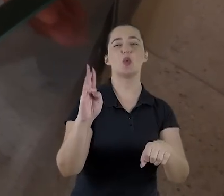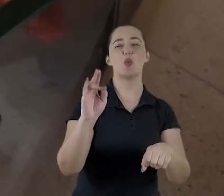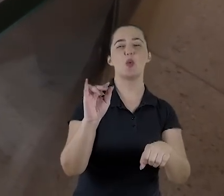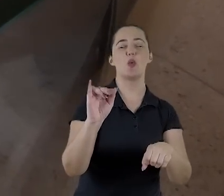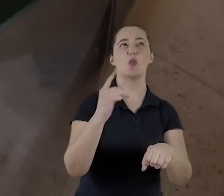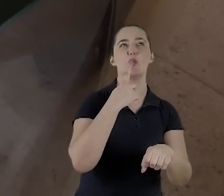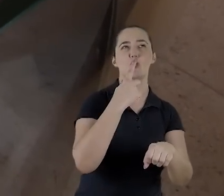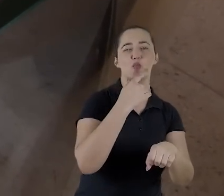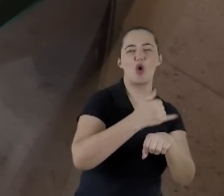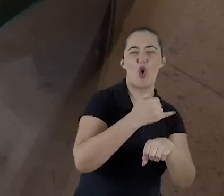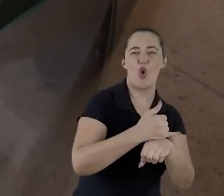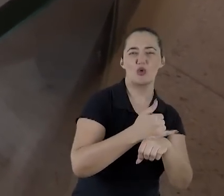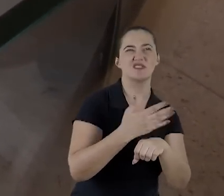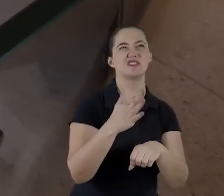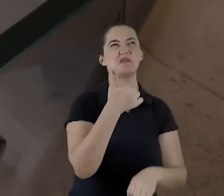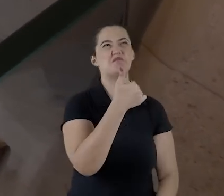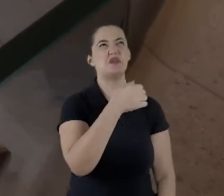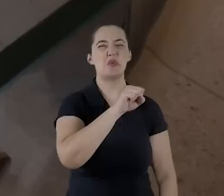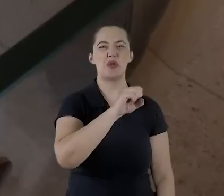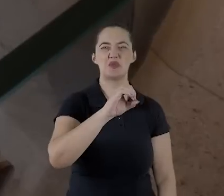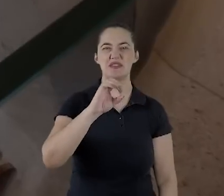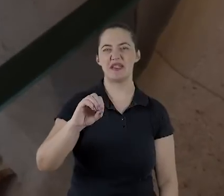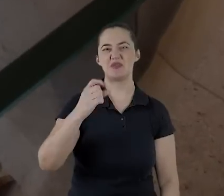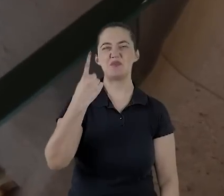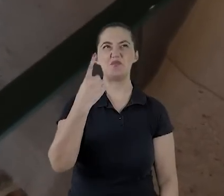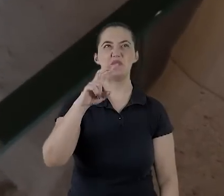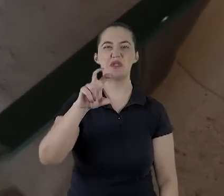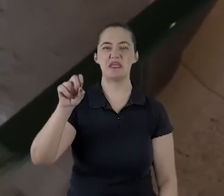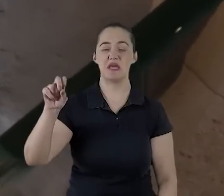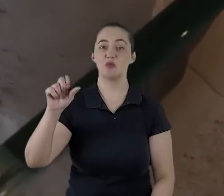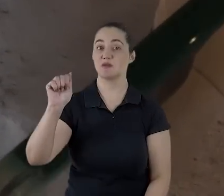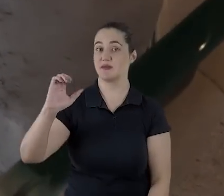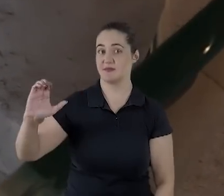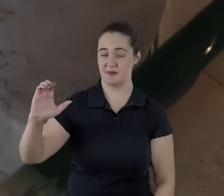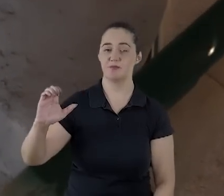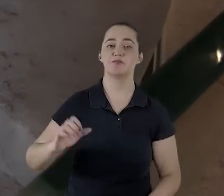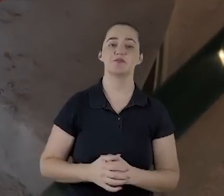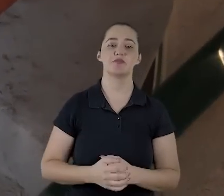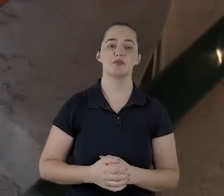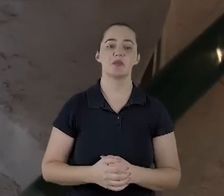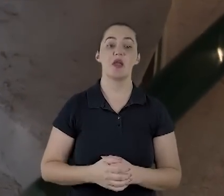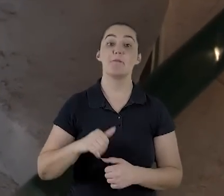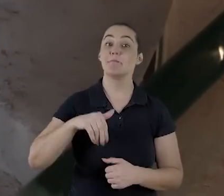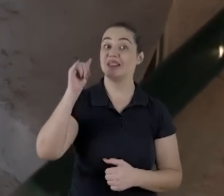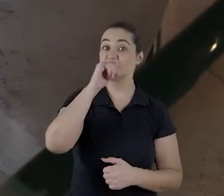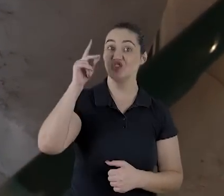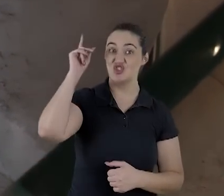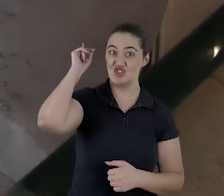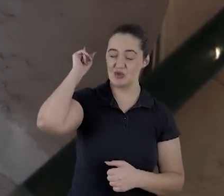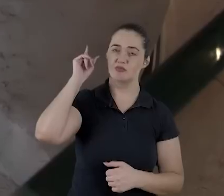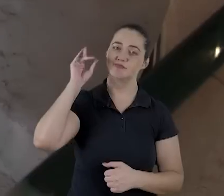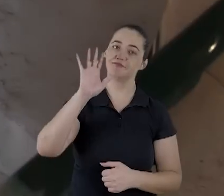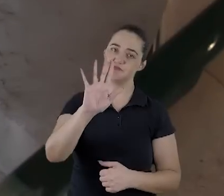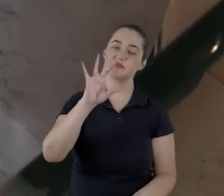bronze. Estou falando algo por volta de 1800, 1500 a.C., tá certo? São os assentamentos mais